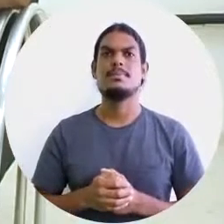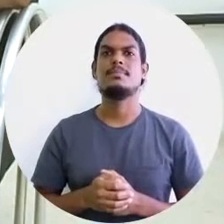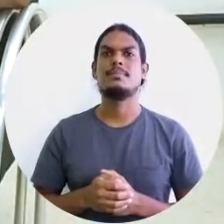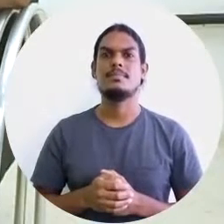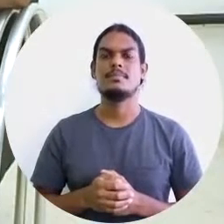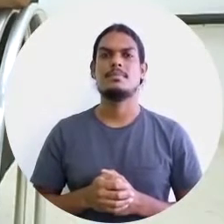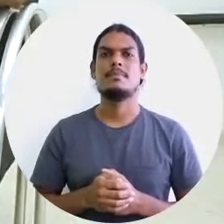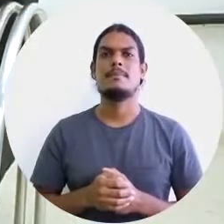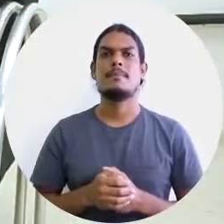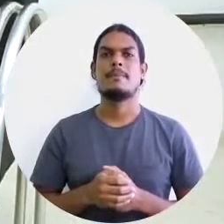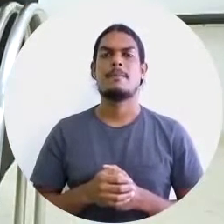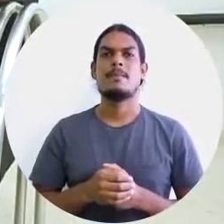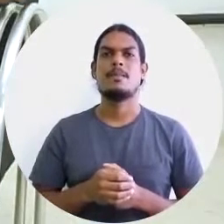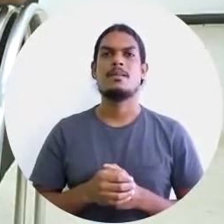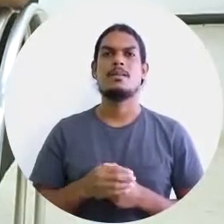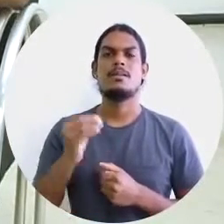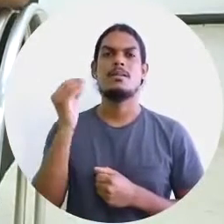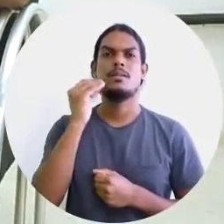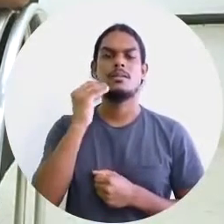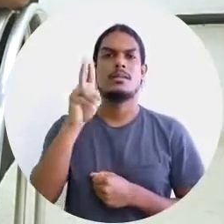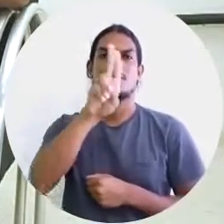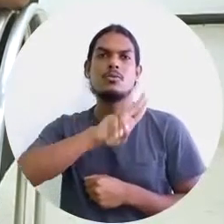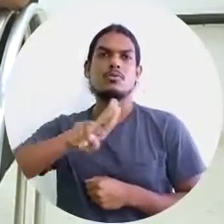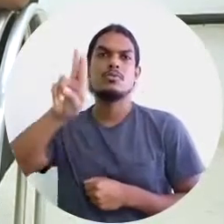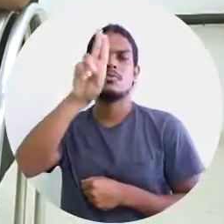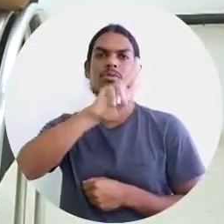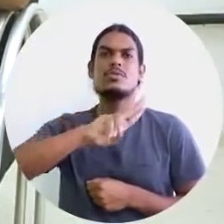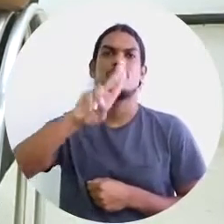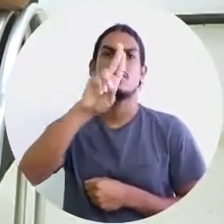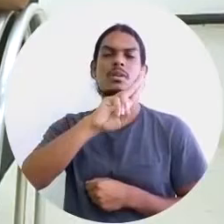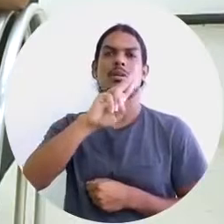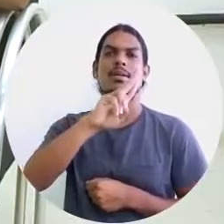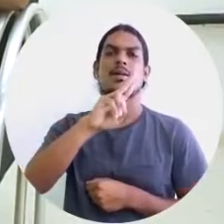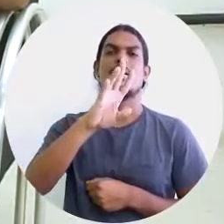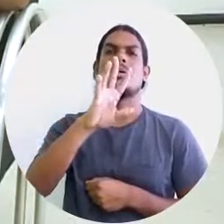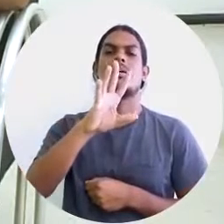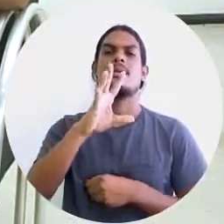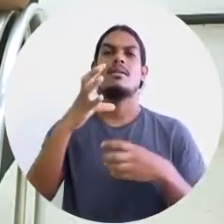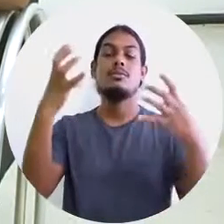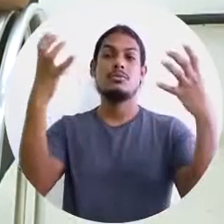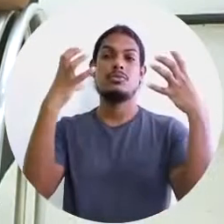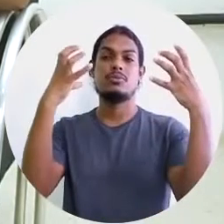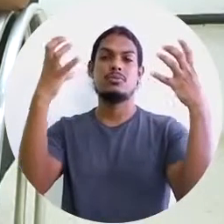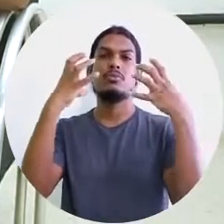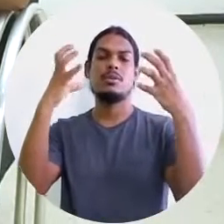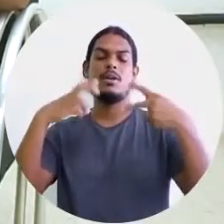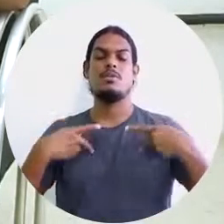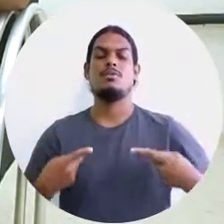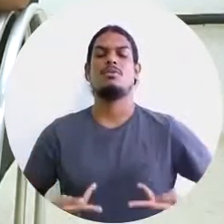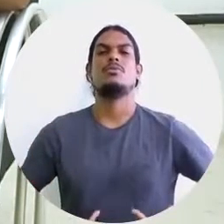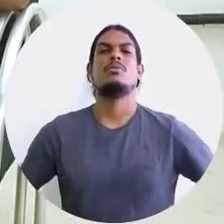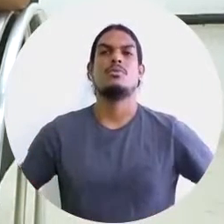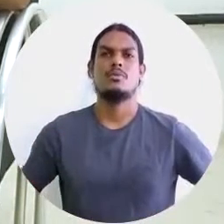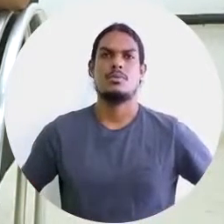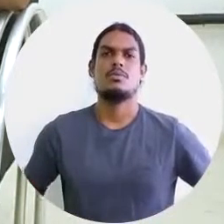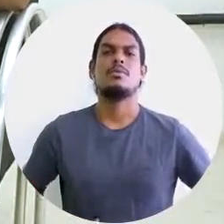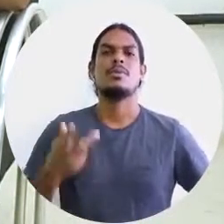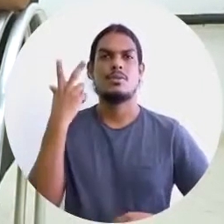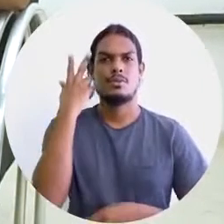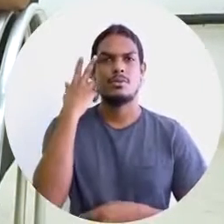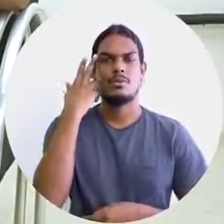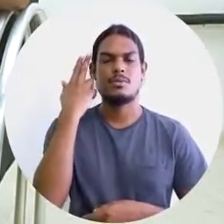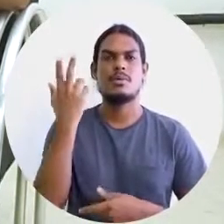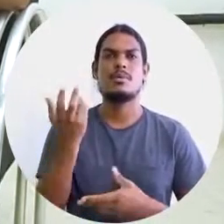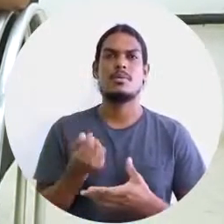corpo, usando inclusive a própria umidade do corpo, ele tenta simular isso dentro do input, que é o instrumento que